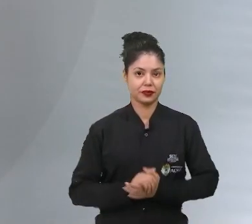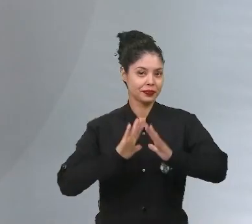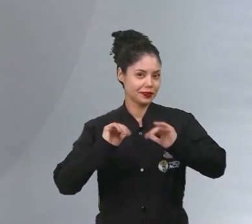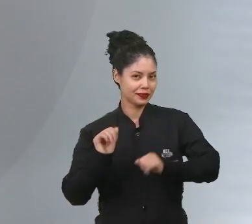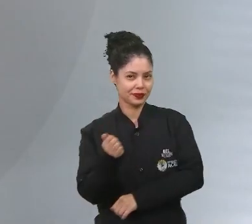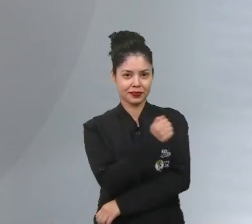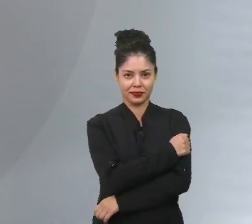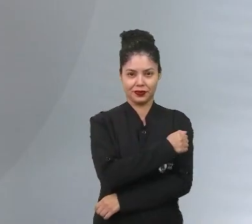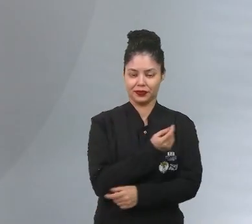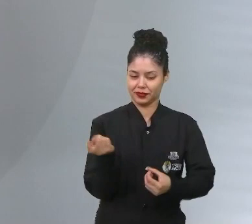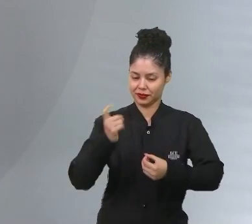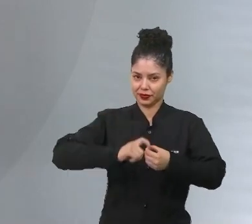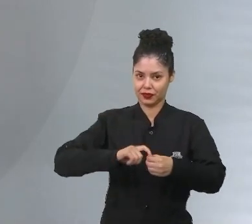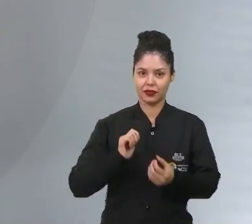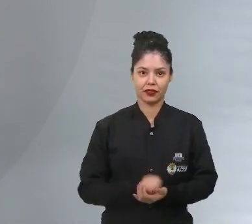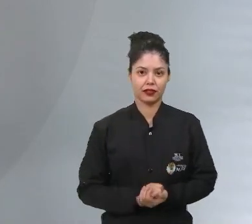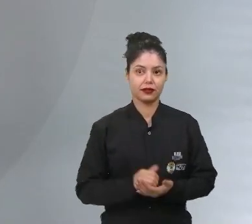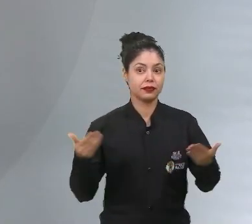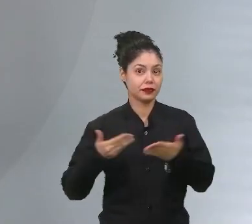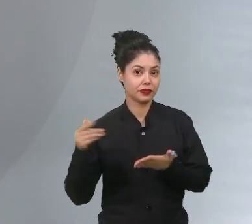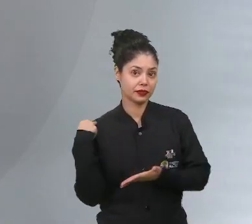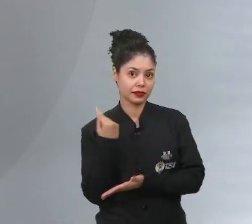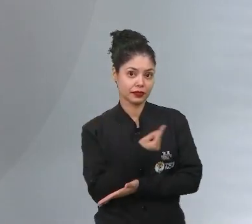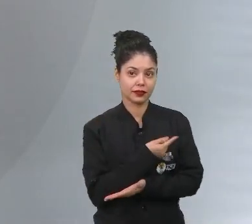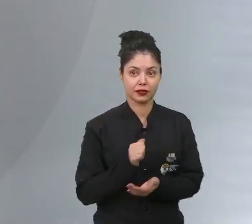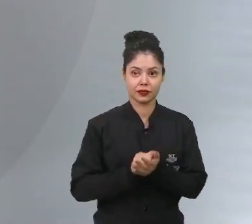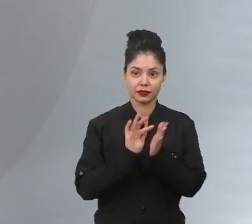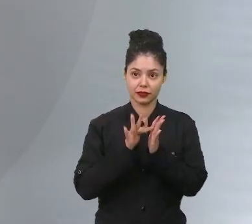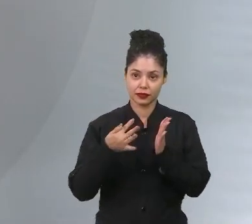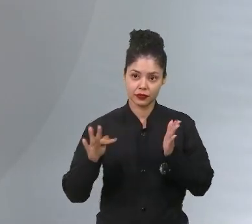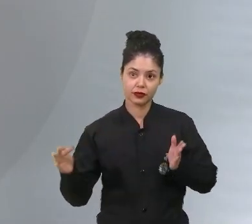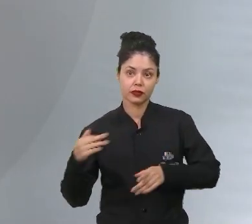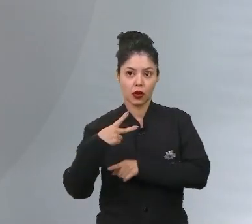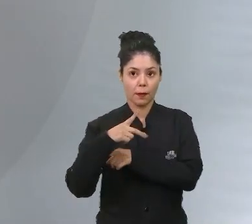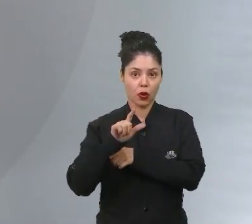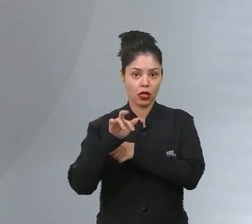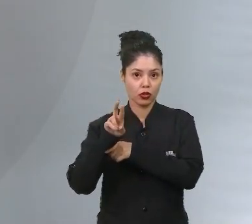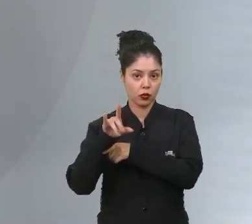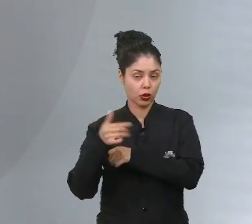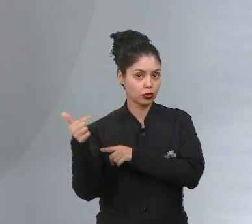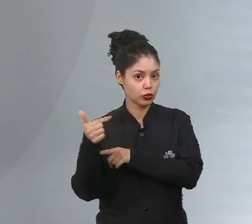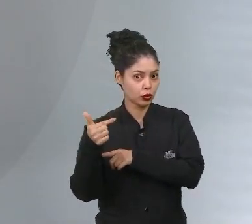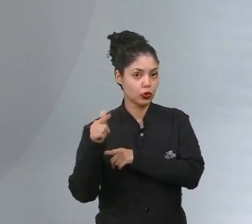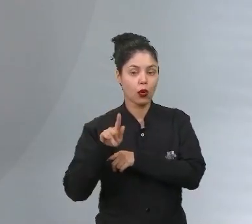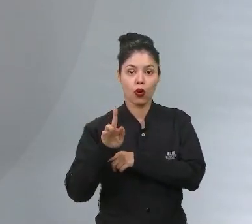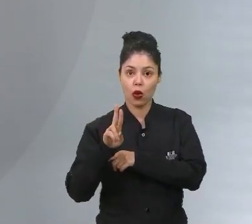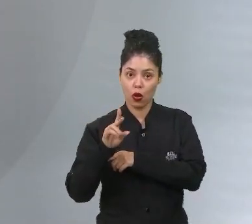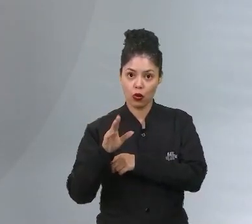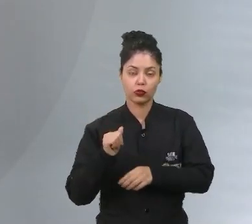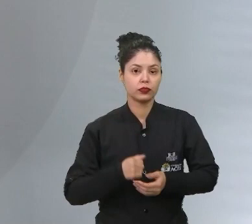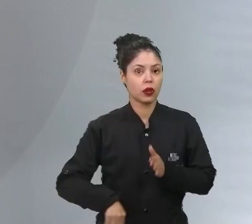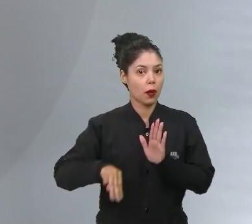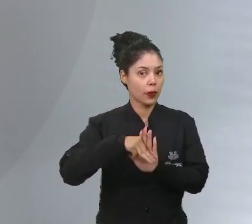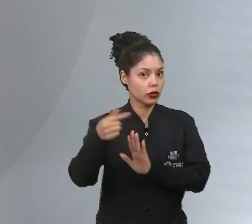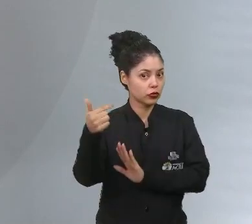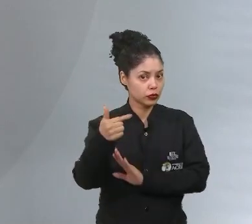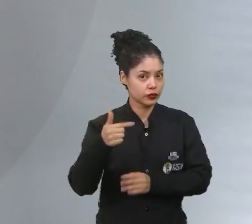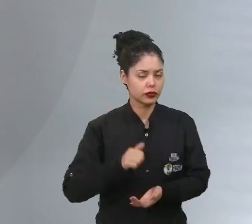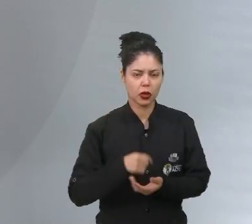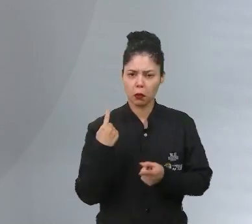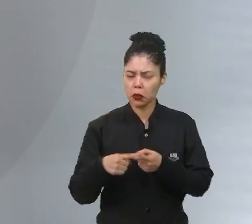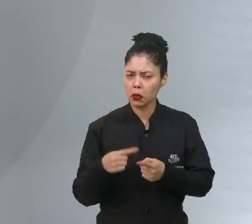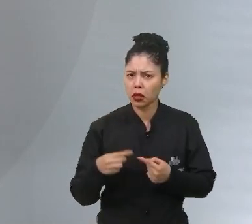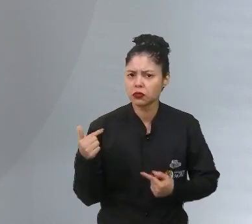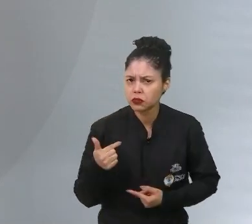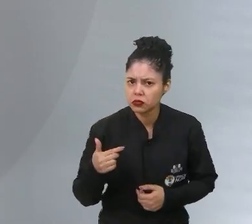Olá, estudantes! Estamos de volta, agora com função polinomial do segundo grau, módulo 2. Professor, por que módulo